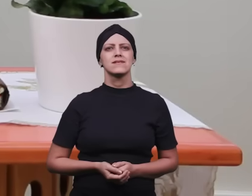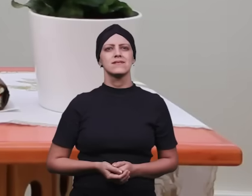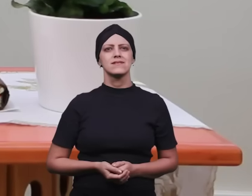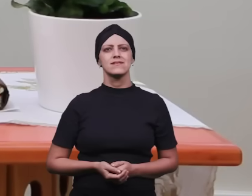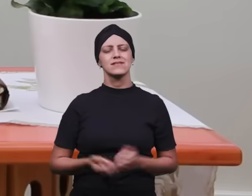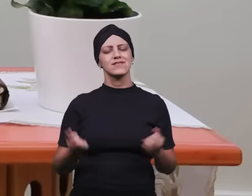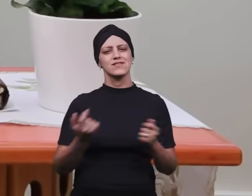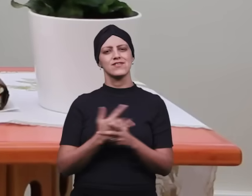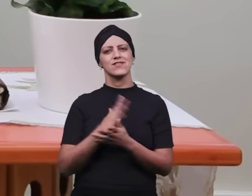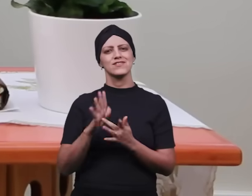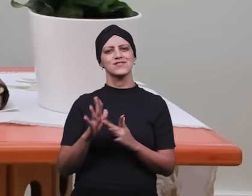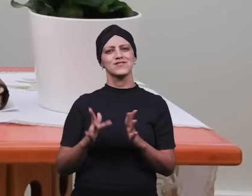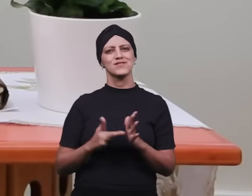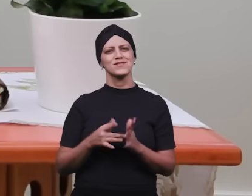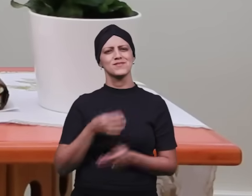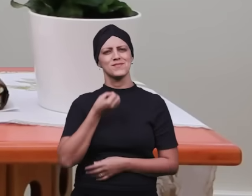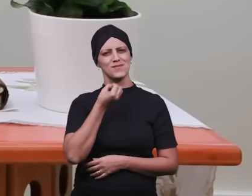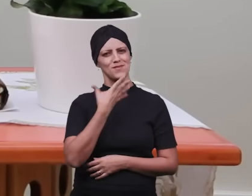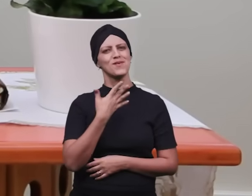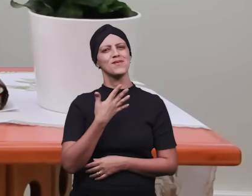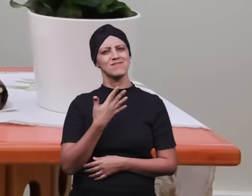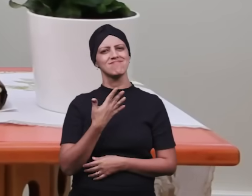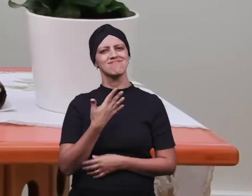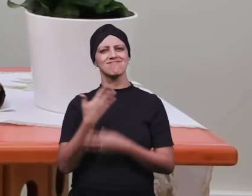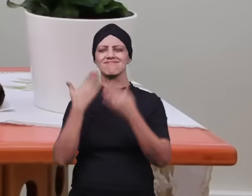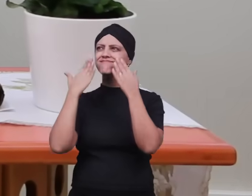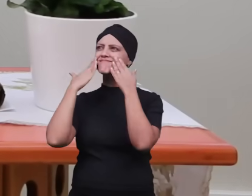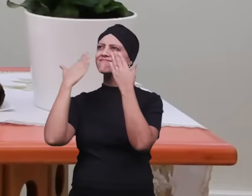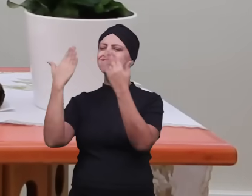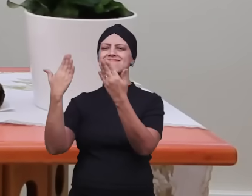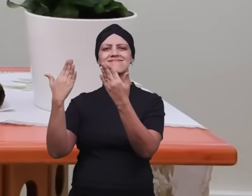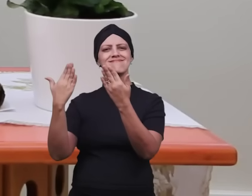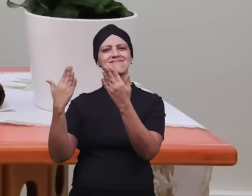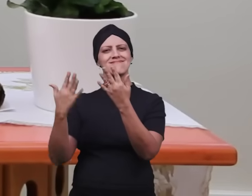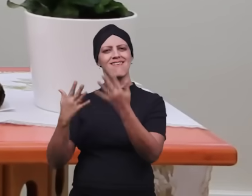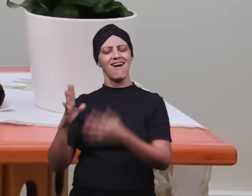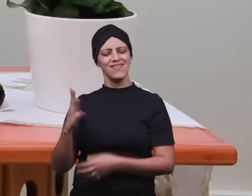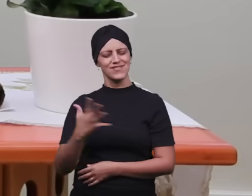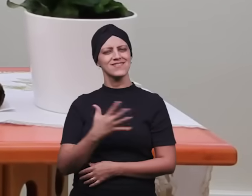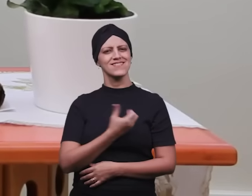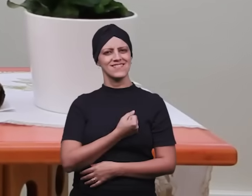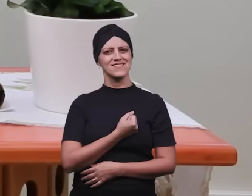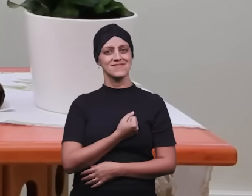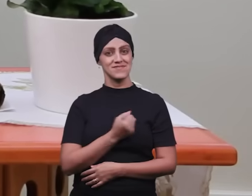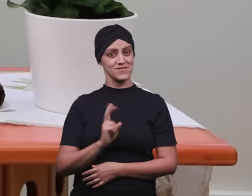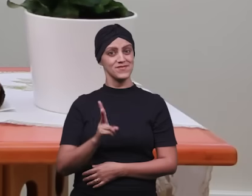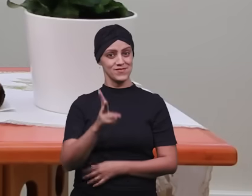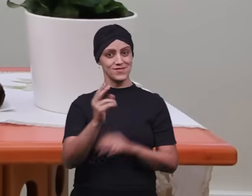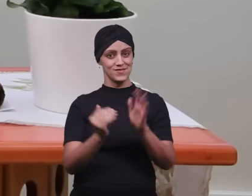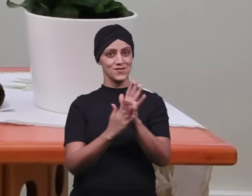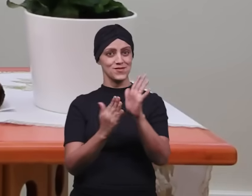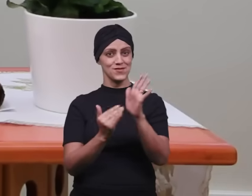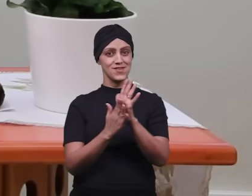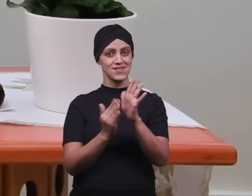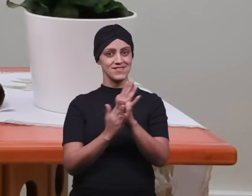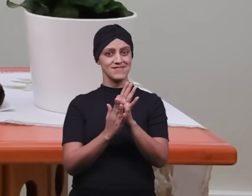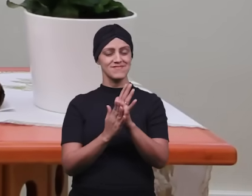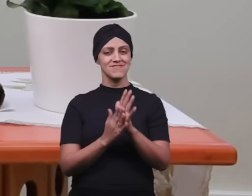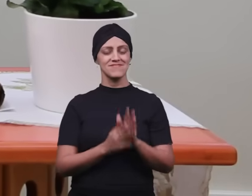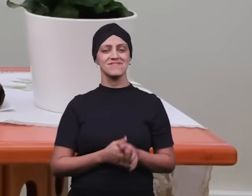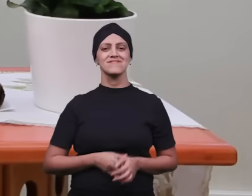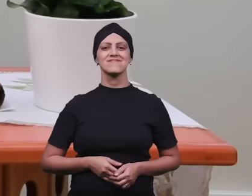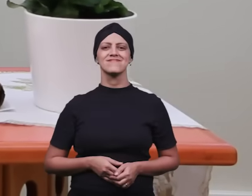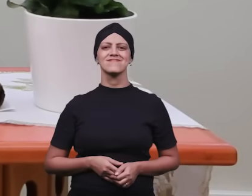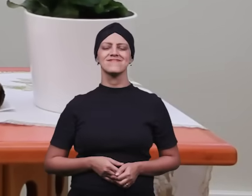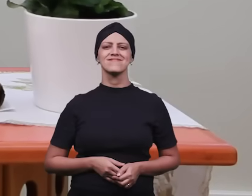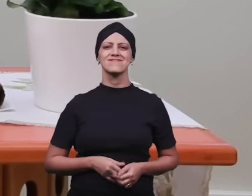Jesus. Glórias a Deus. Como é bom nos apresentarmos a Deus com adoração. E nós vamos continuar louvando ao Senhor, cantando mais